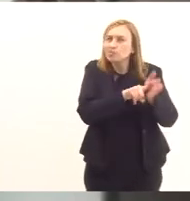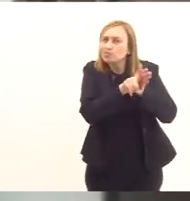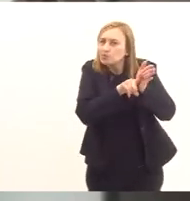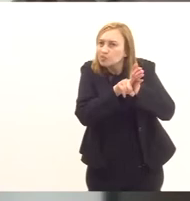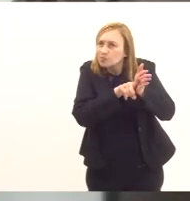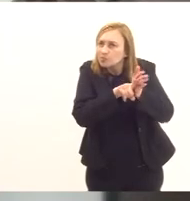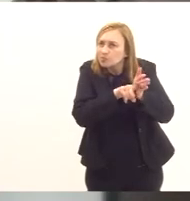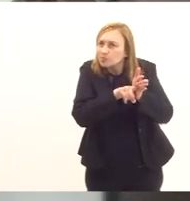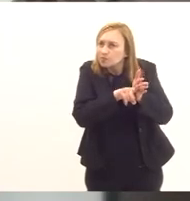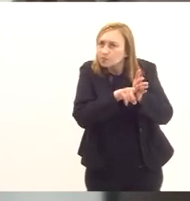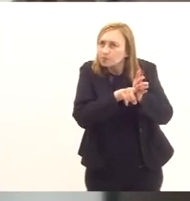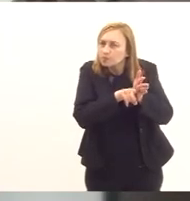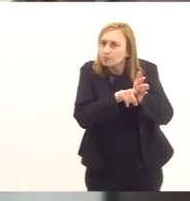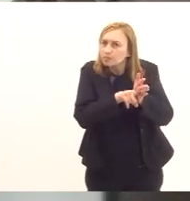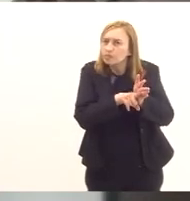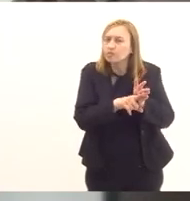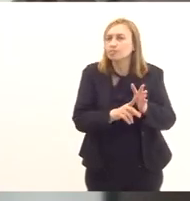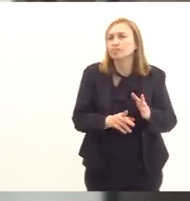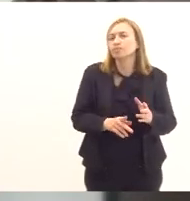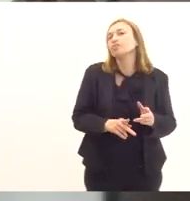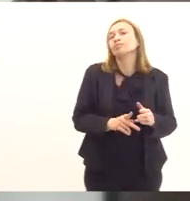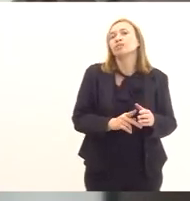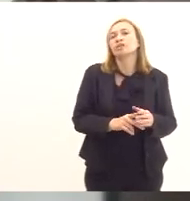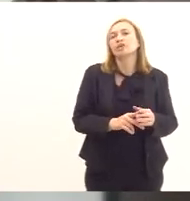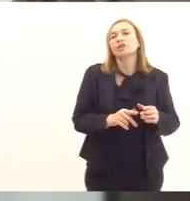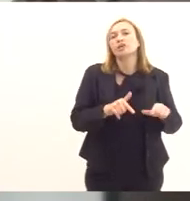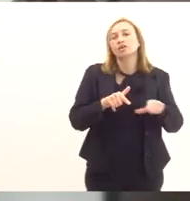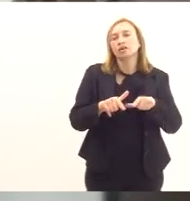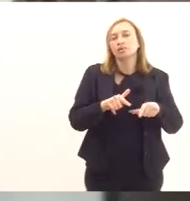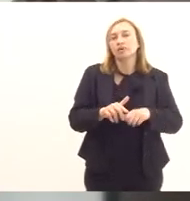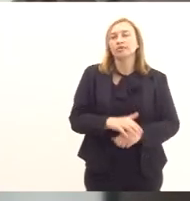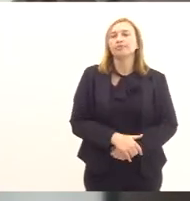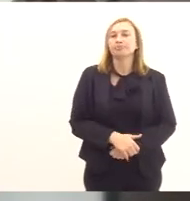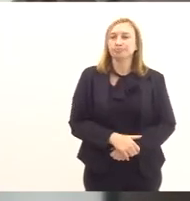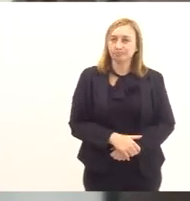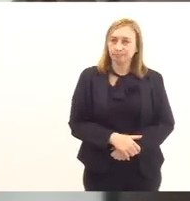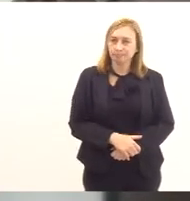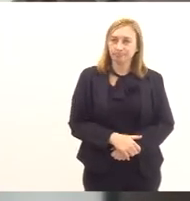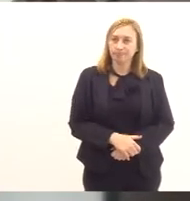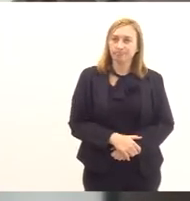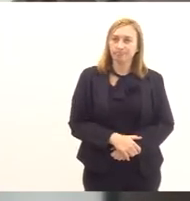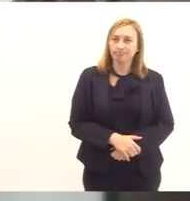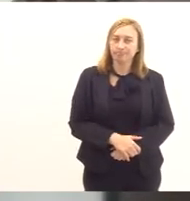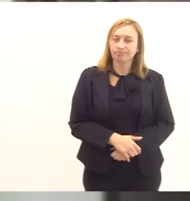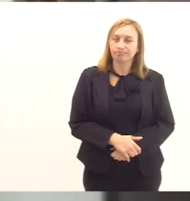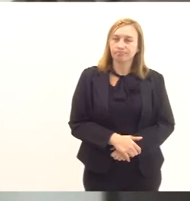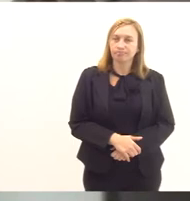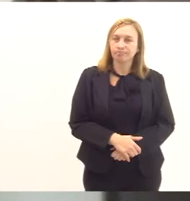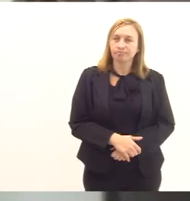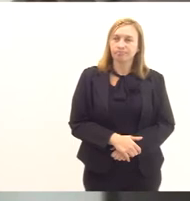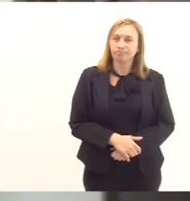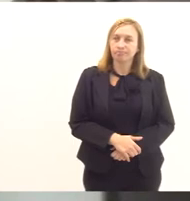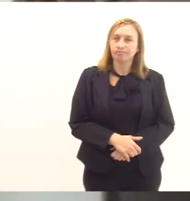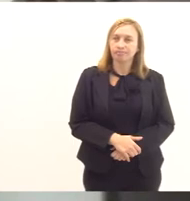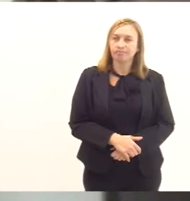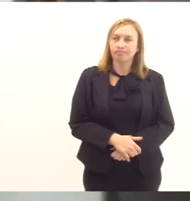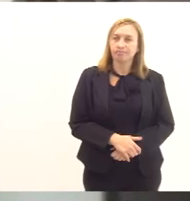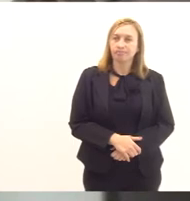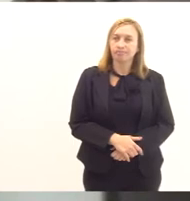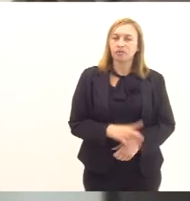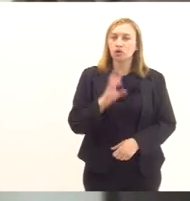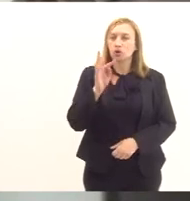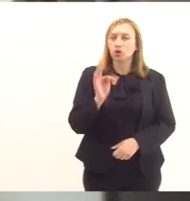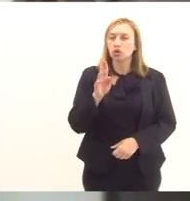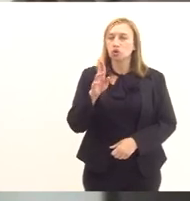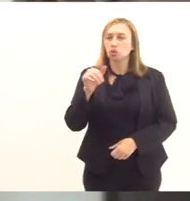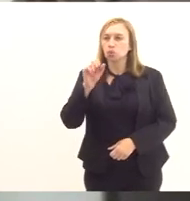fiscalização em por parte do poder público na prestação de serviço acabou sendo evidenciado através do